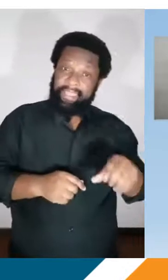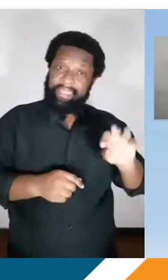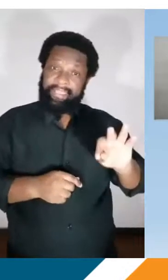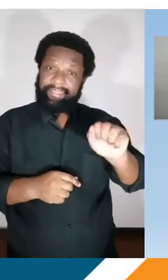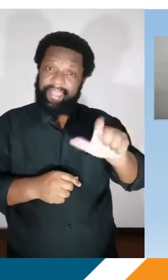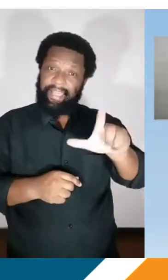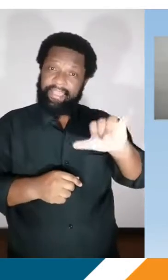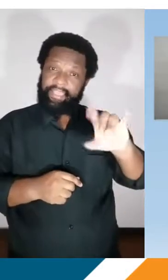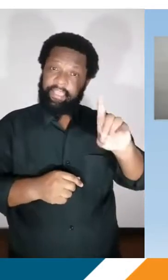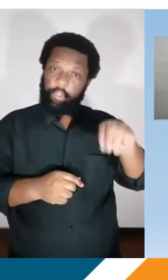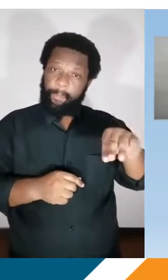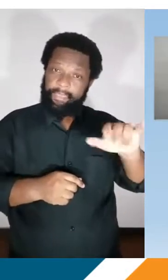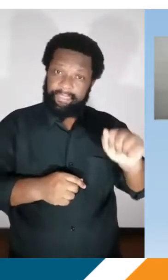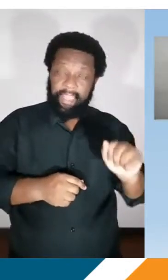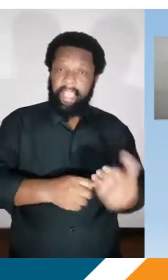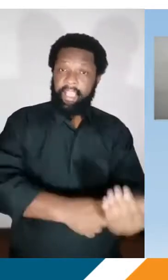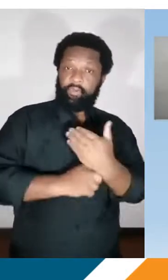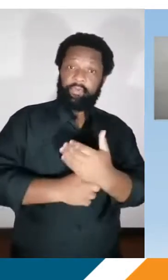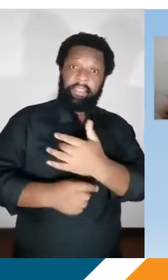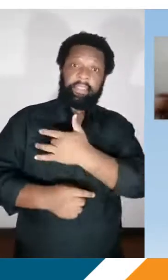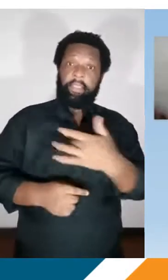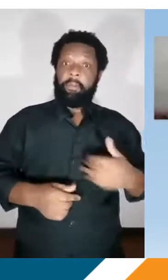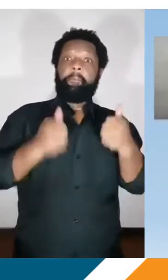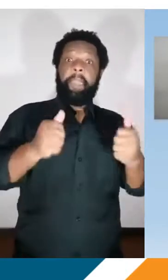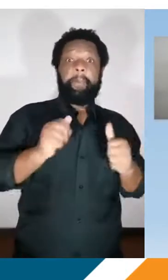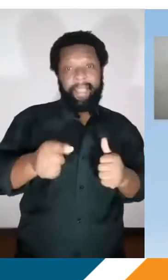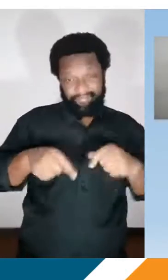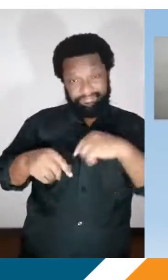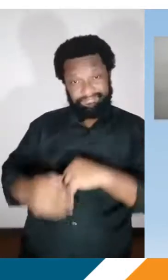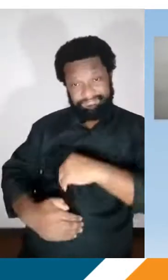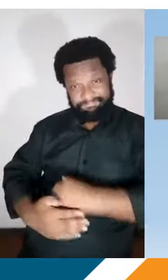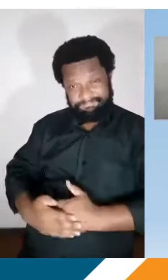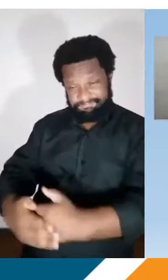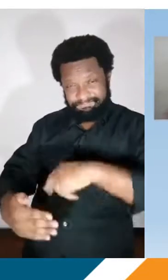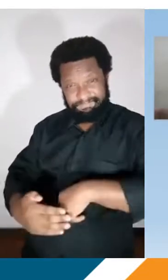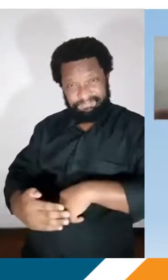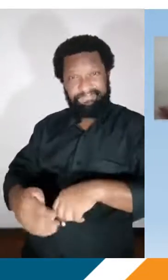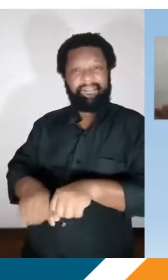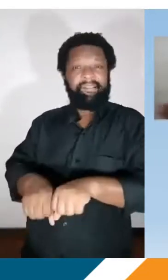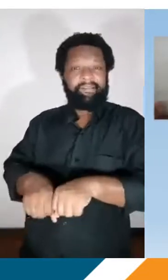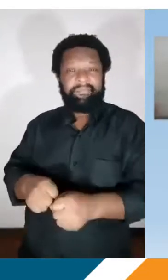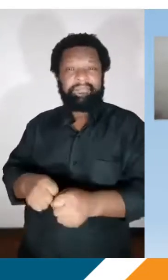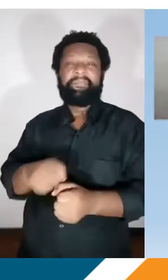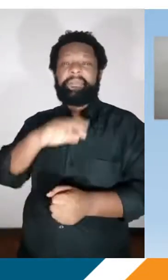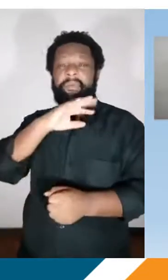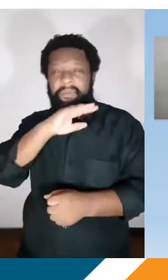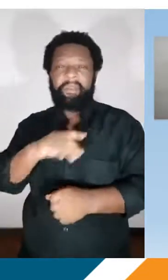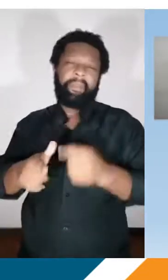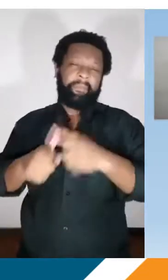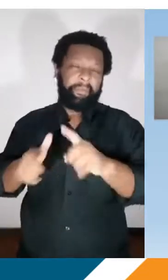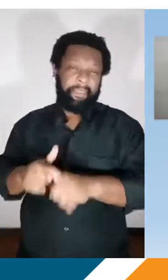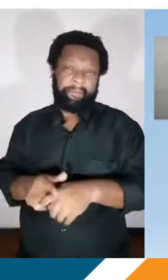que era boa para combater as náuseas, ela ocasionava essas malformações. Então aí é aquela coisa, mas por que disso? Pela